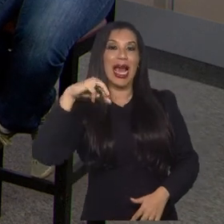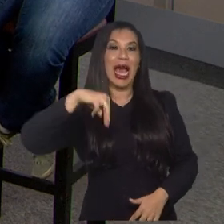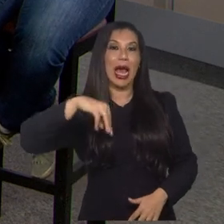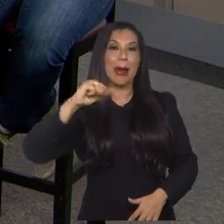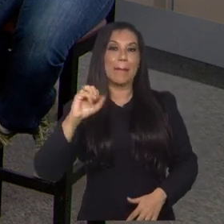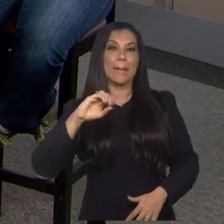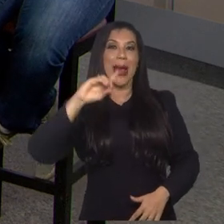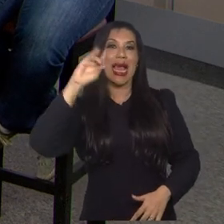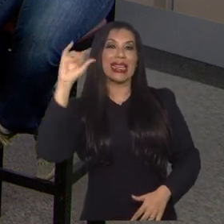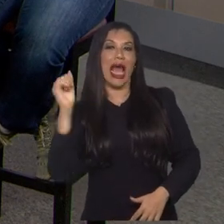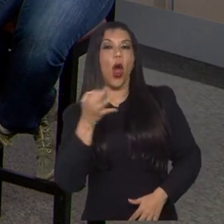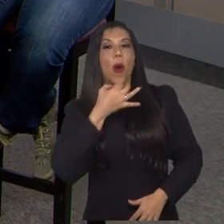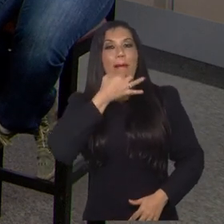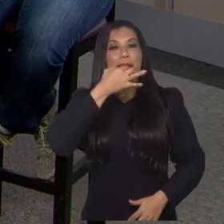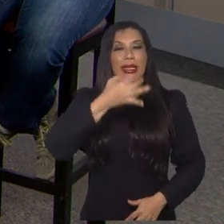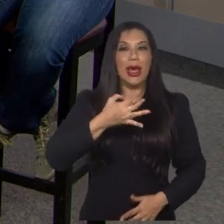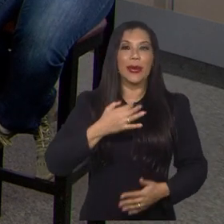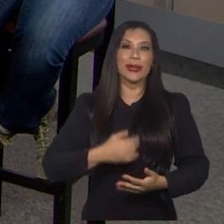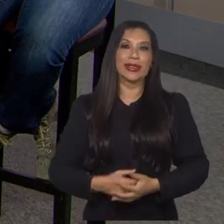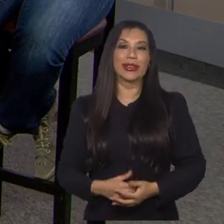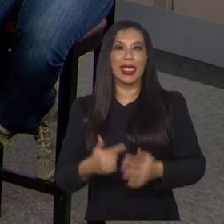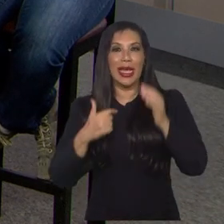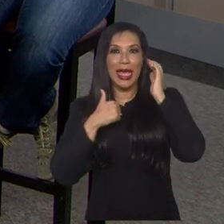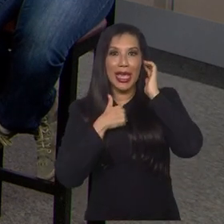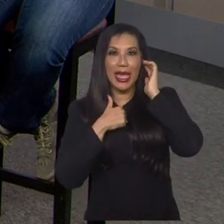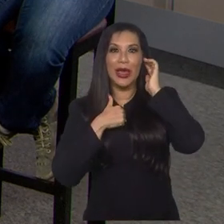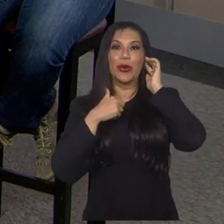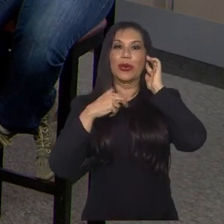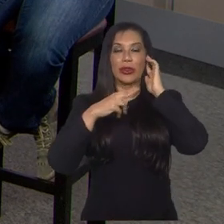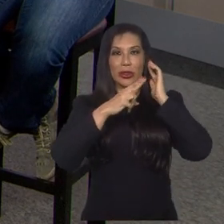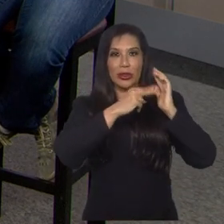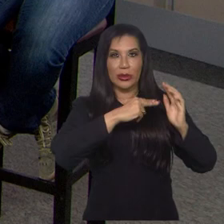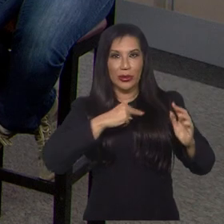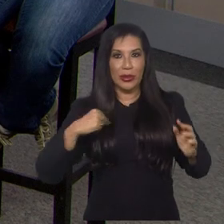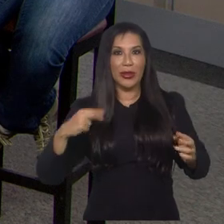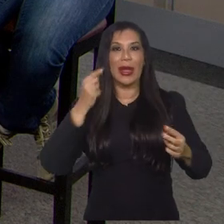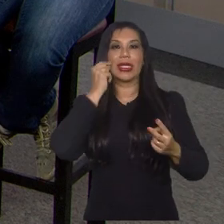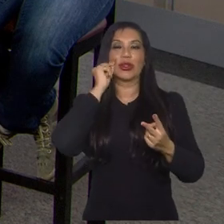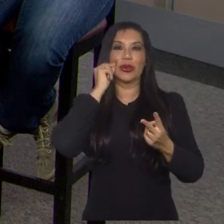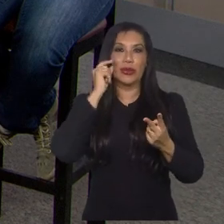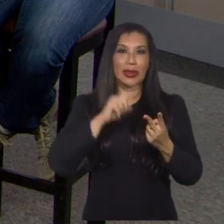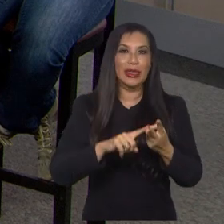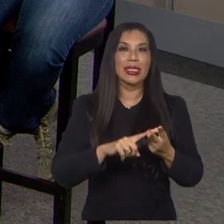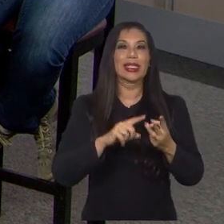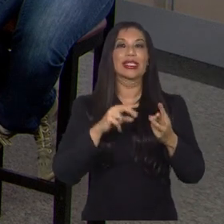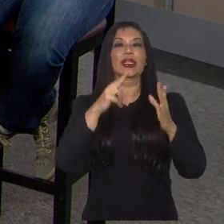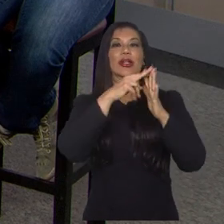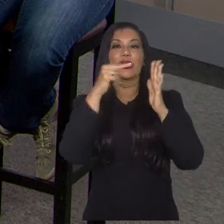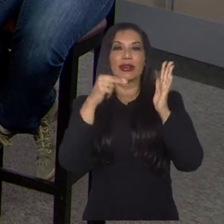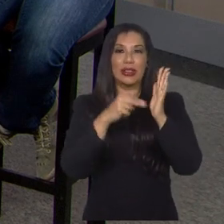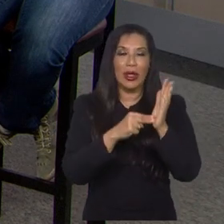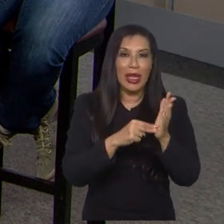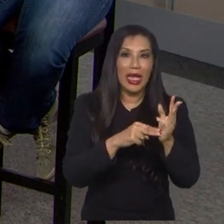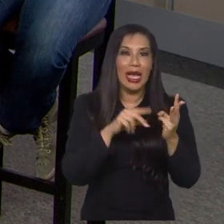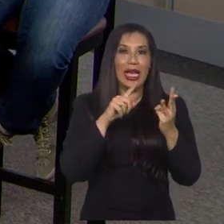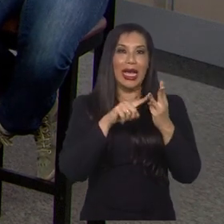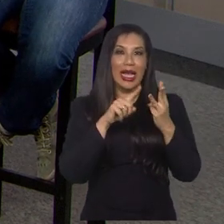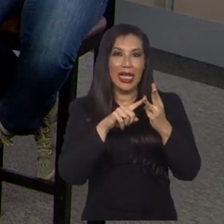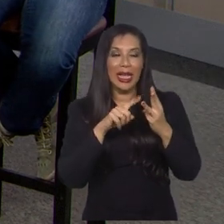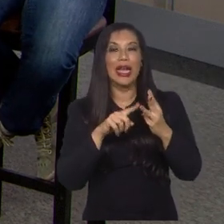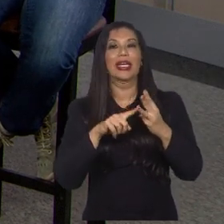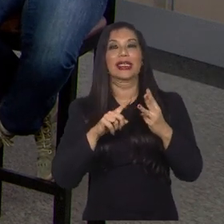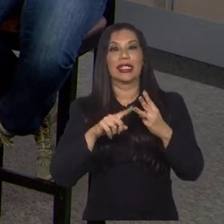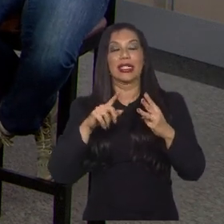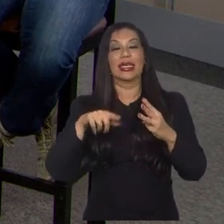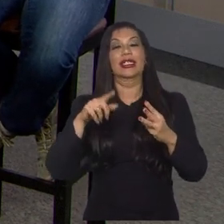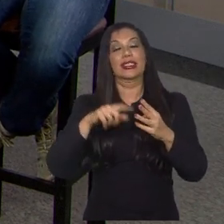Amanda? Bom, eu vou de Noruega, Suíça, Nova Zelândia pelo fator casa